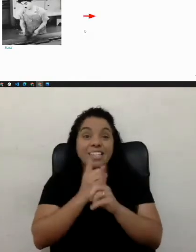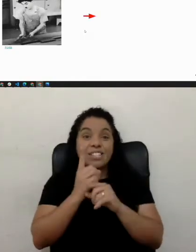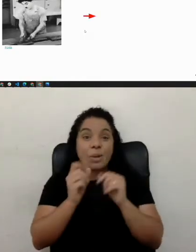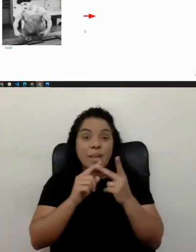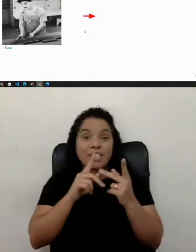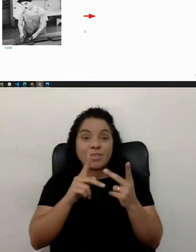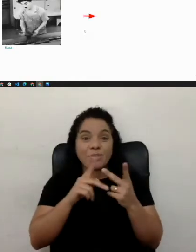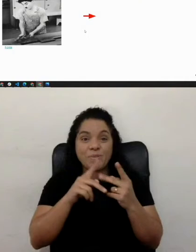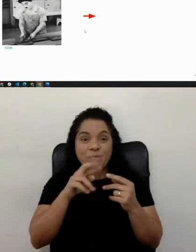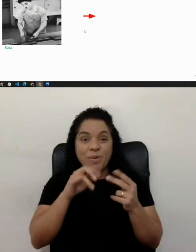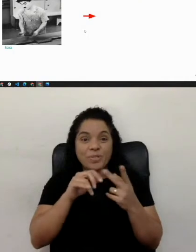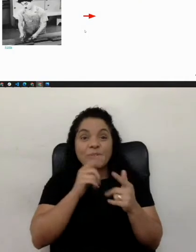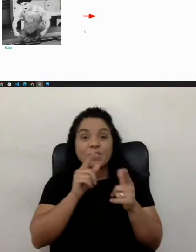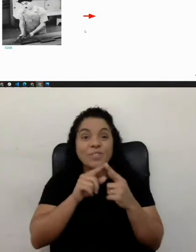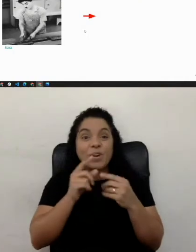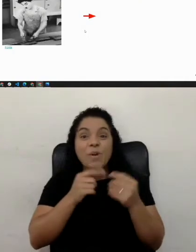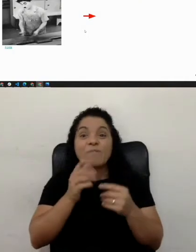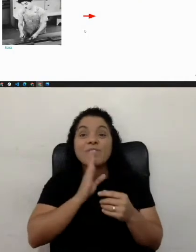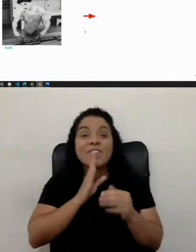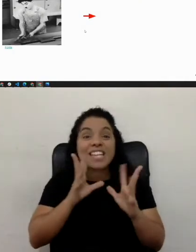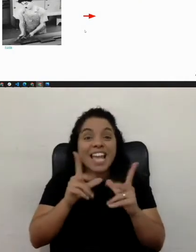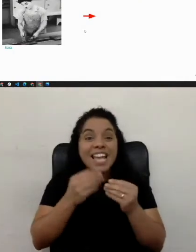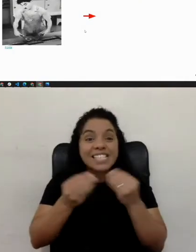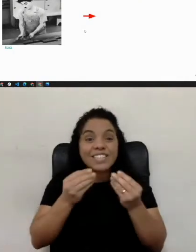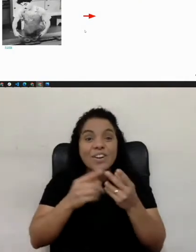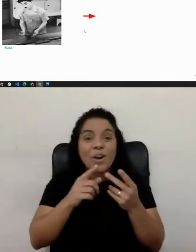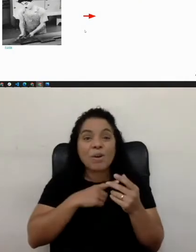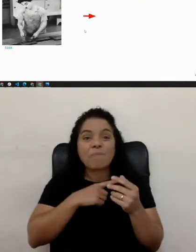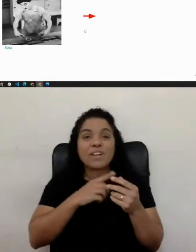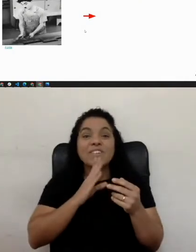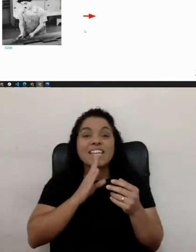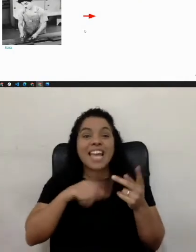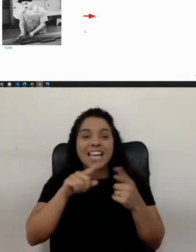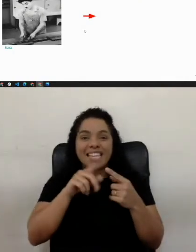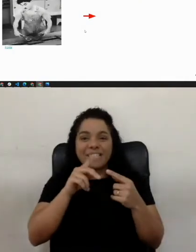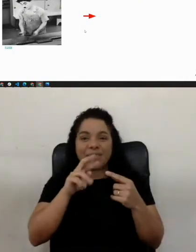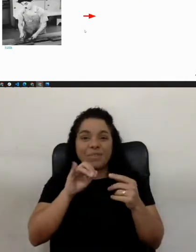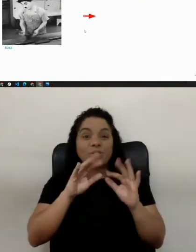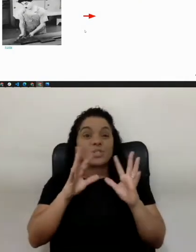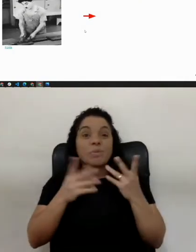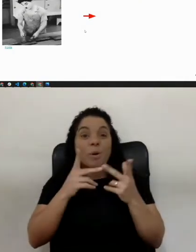produto, né, como ele conhece o produto, como ele